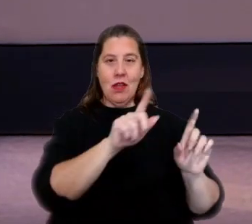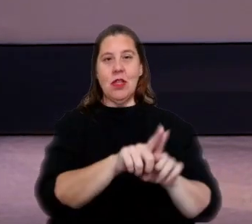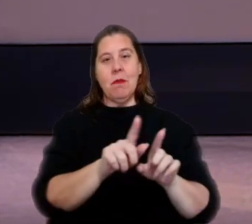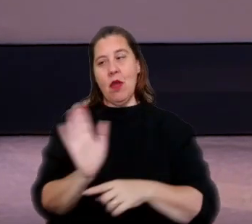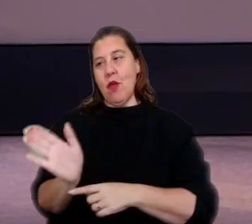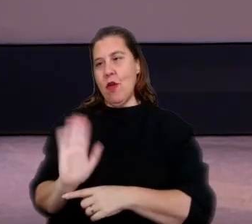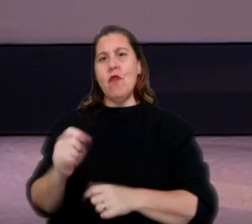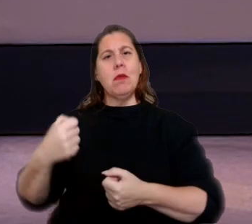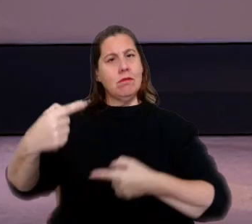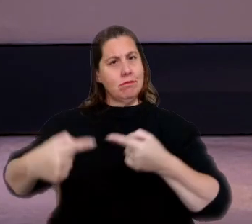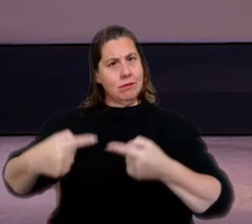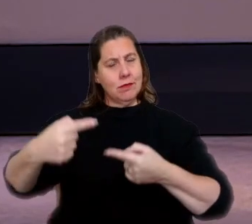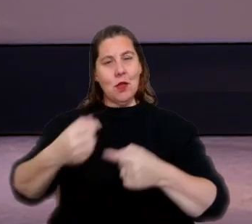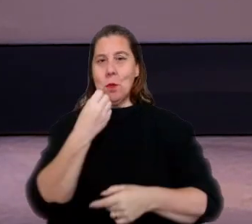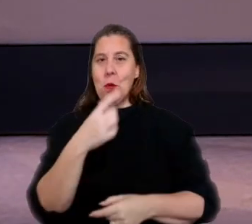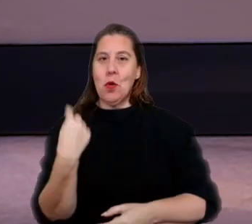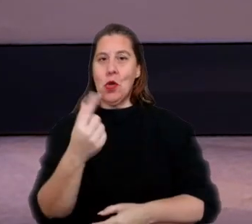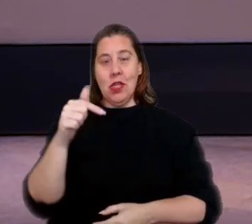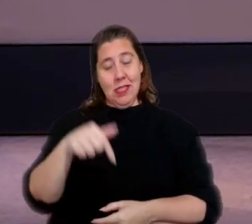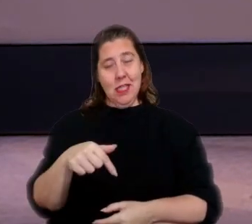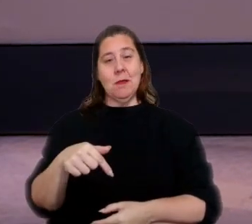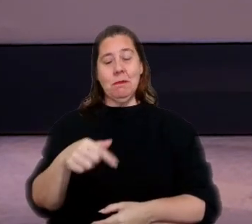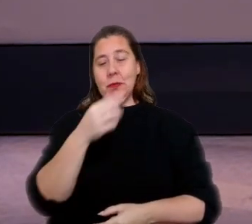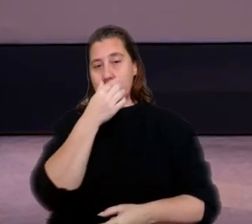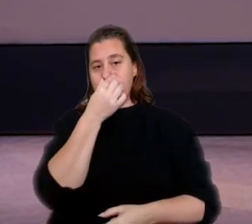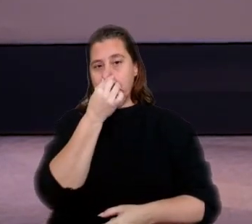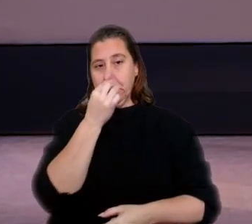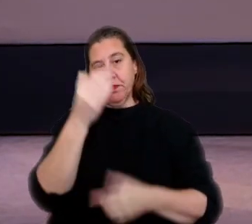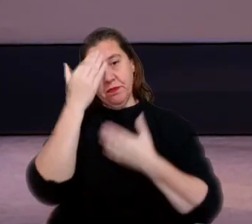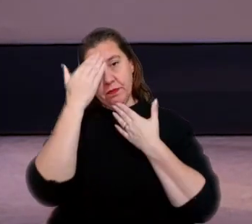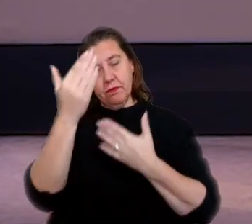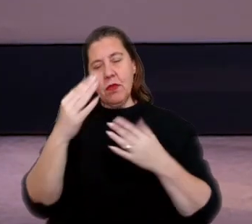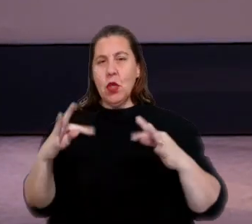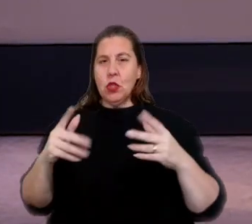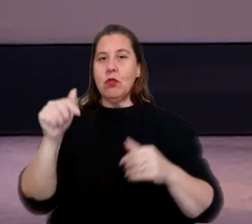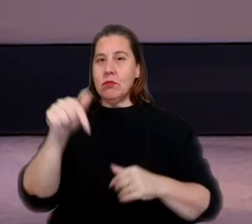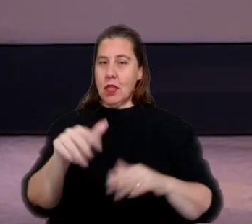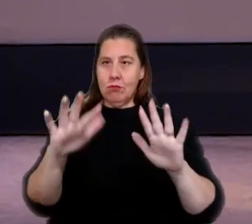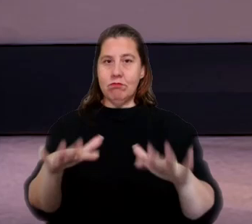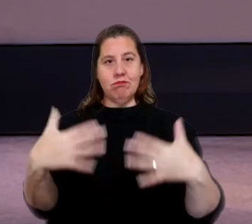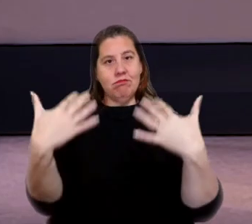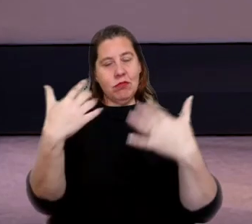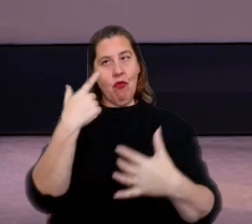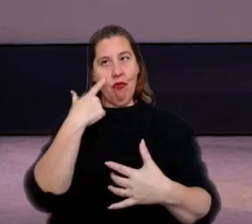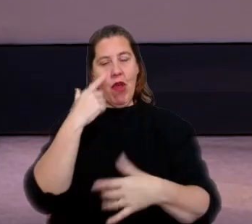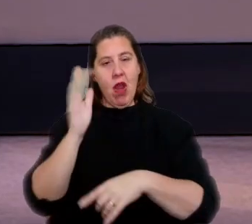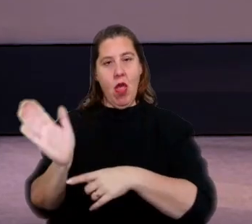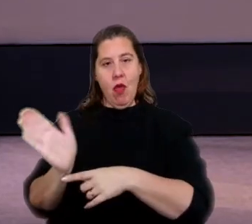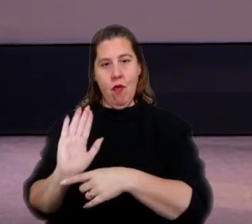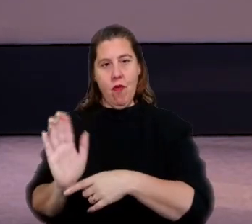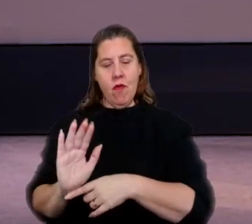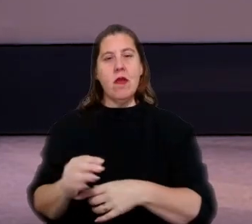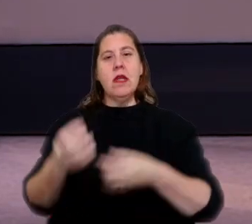Acho que esse filme é um filme que precisa ser debatido. Que bom que a gente está aqui falando dele. E obrigado a todo mundo que está aqui prestigiando o